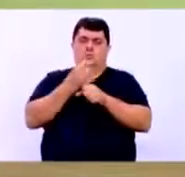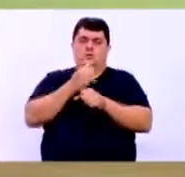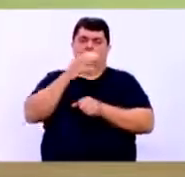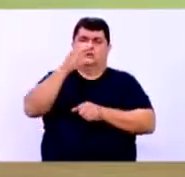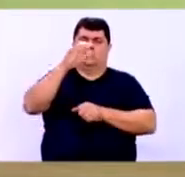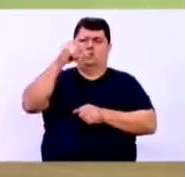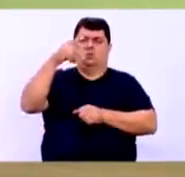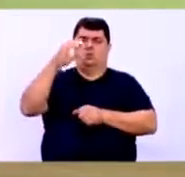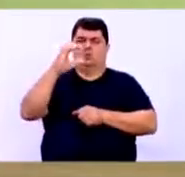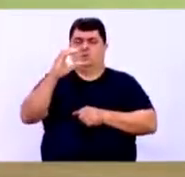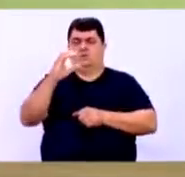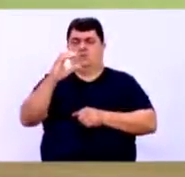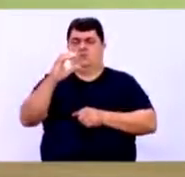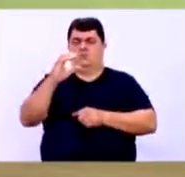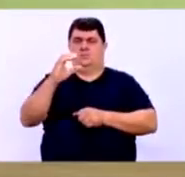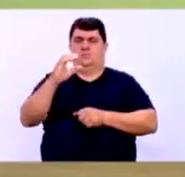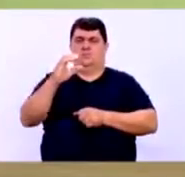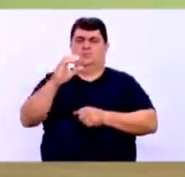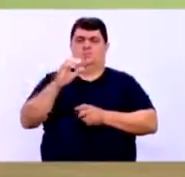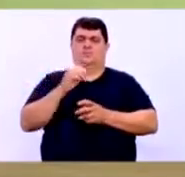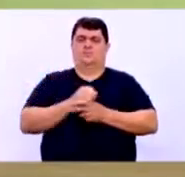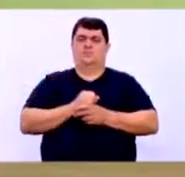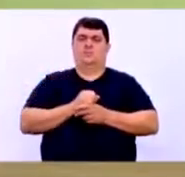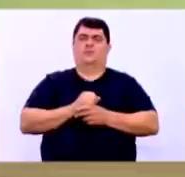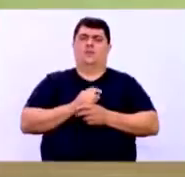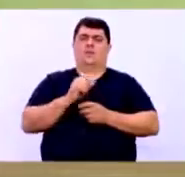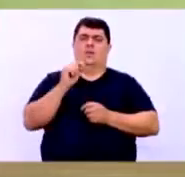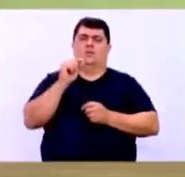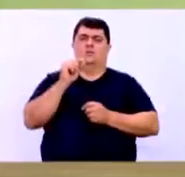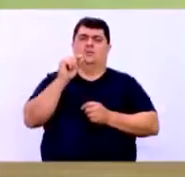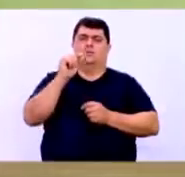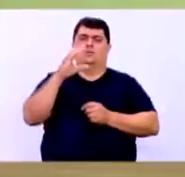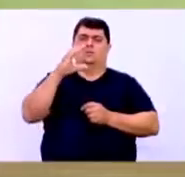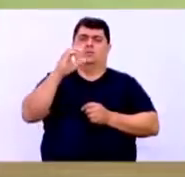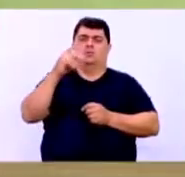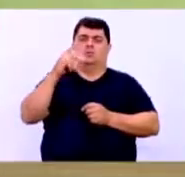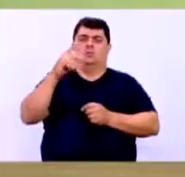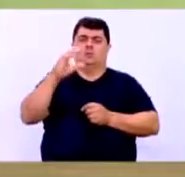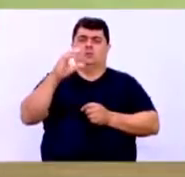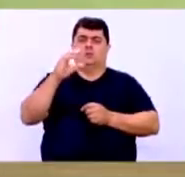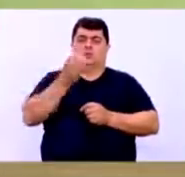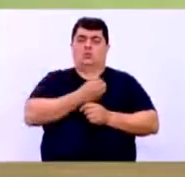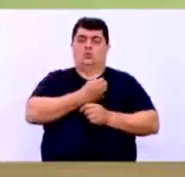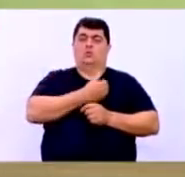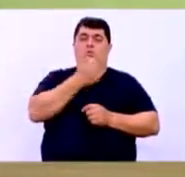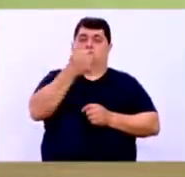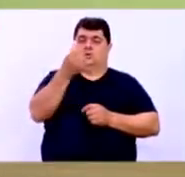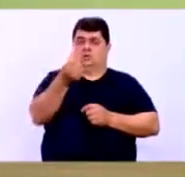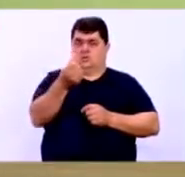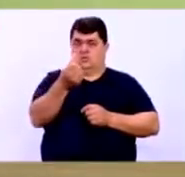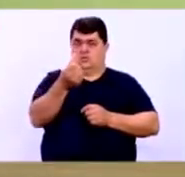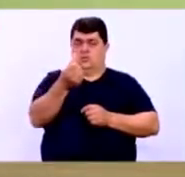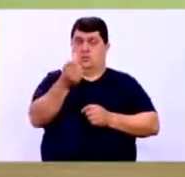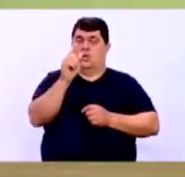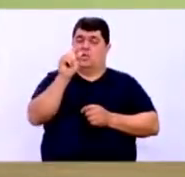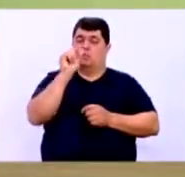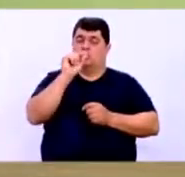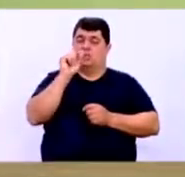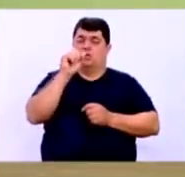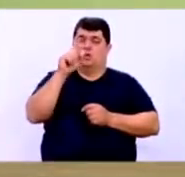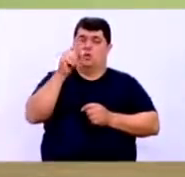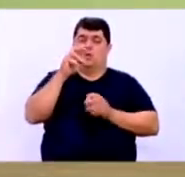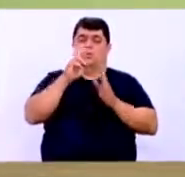CPC, né? O que trata dessa matéria é o CPC 16. Esse CPC 16 nada mais é do que